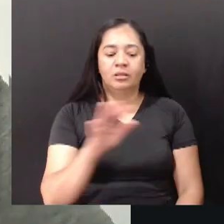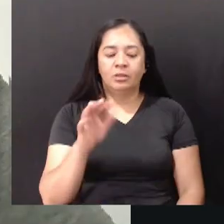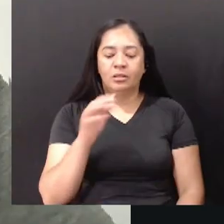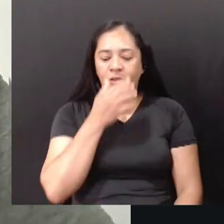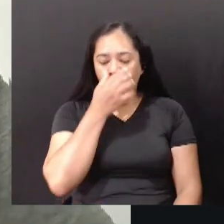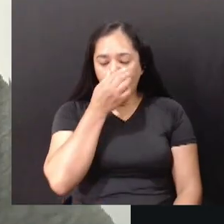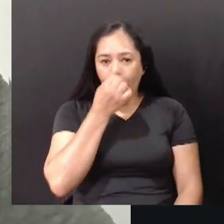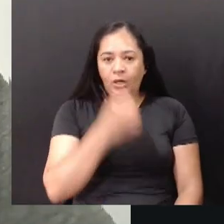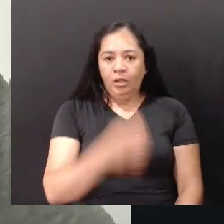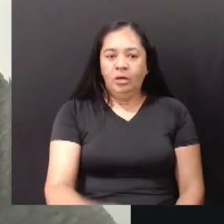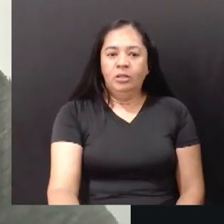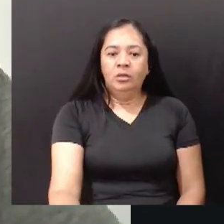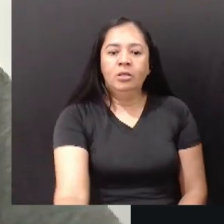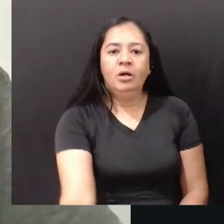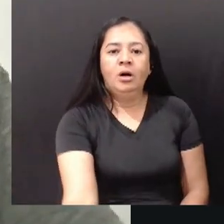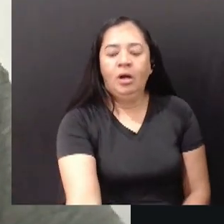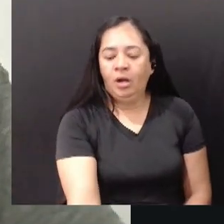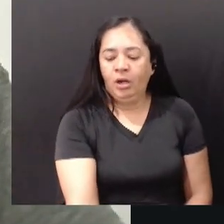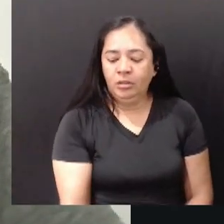Olá, tudo bem?